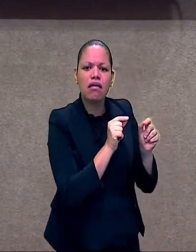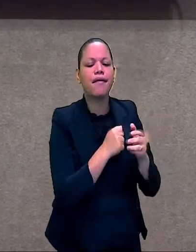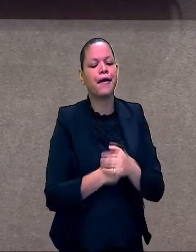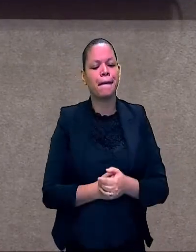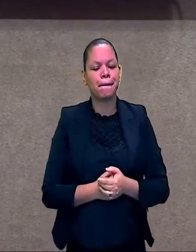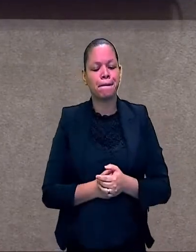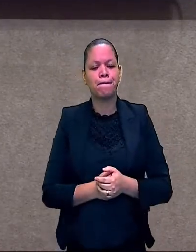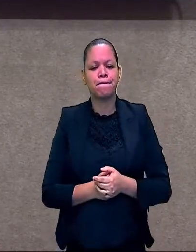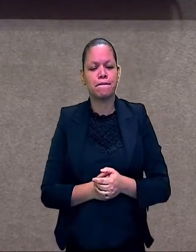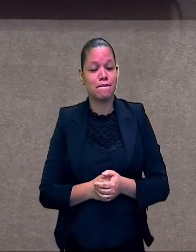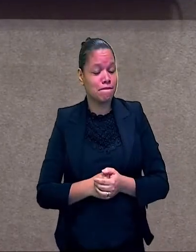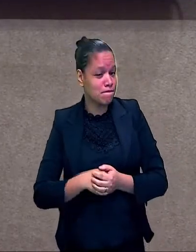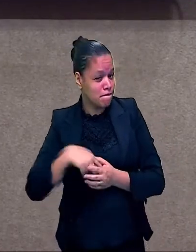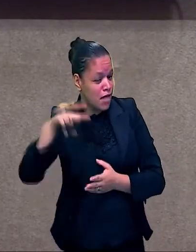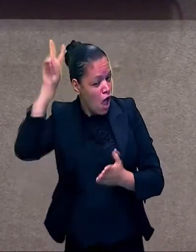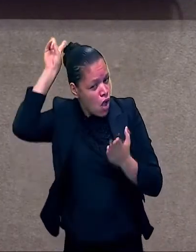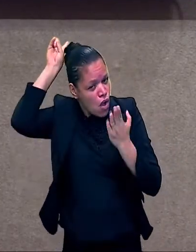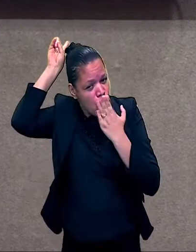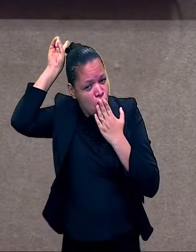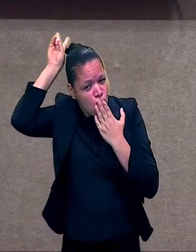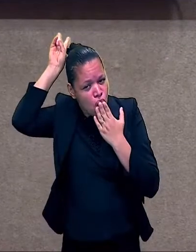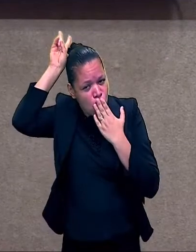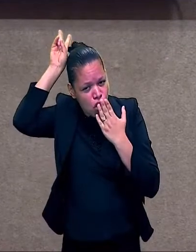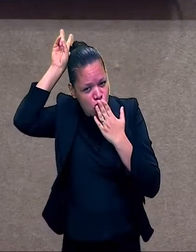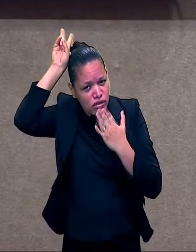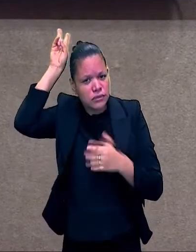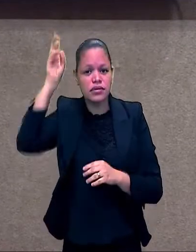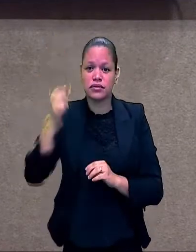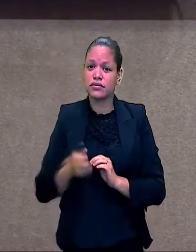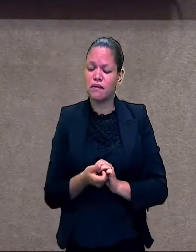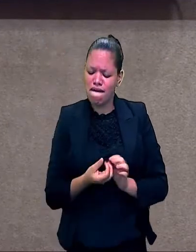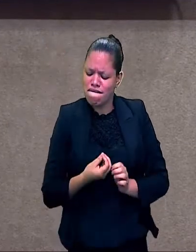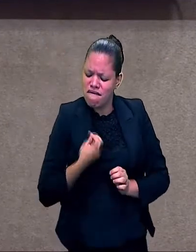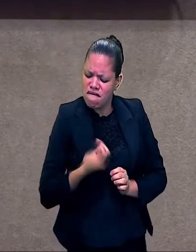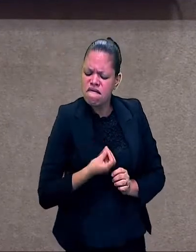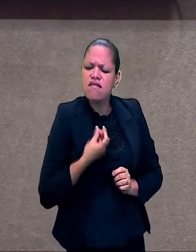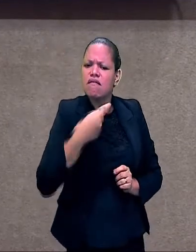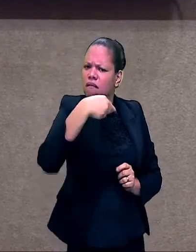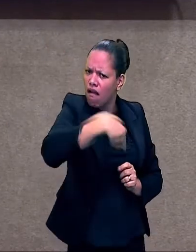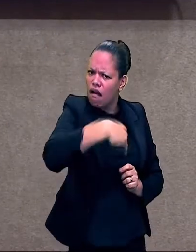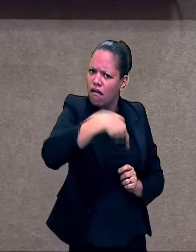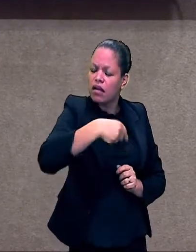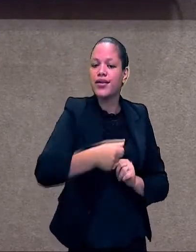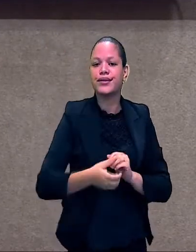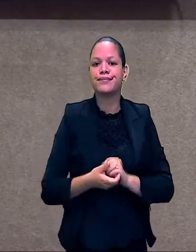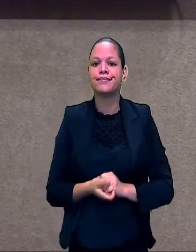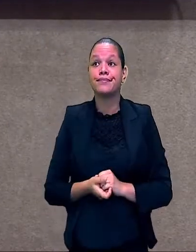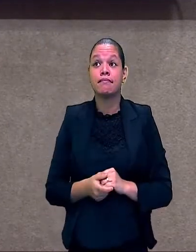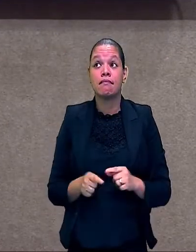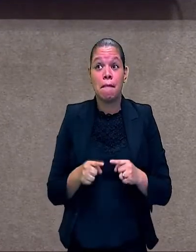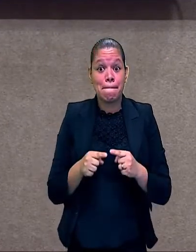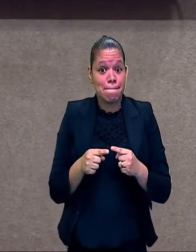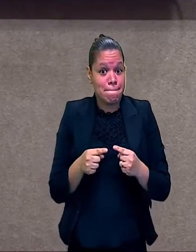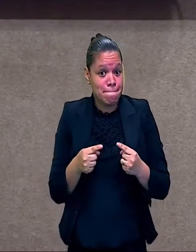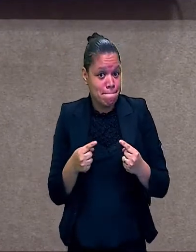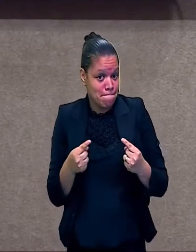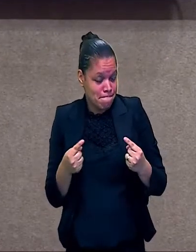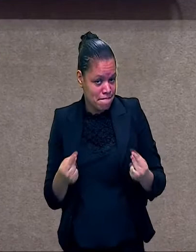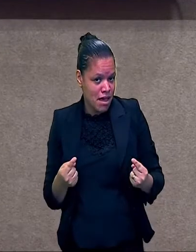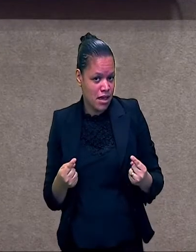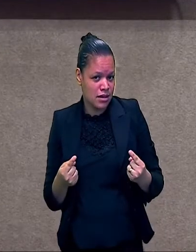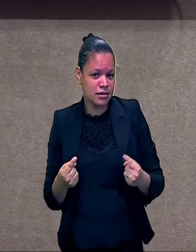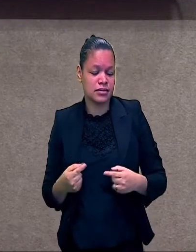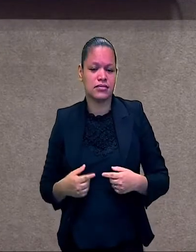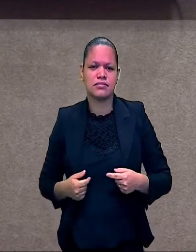poder sobre este lugar, certo? Eles viviam aqui, eles caçavam aqui. E quando os portugueses chegaram,